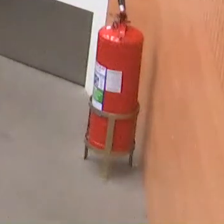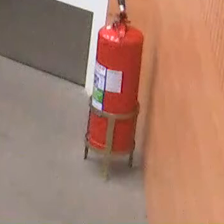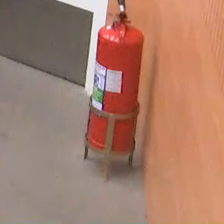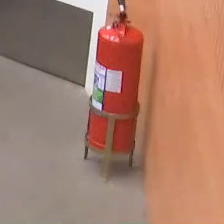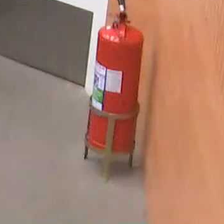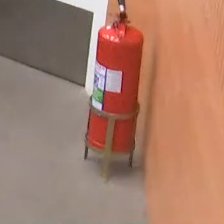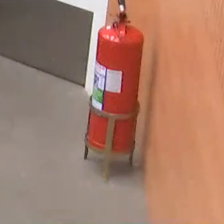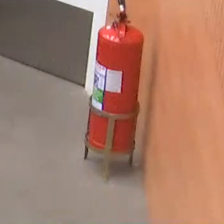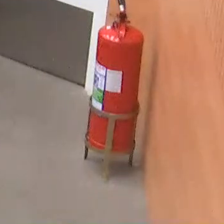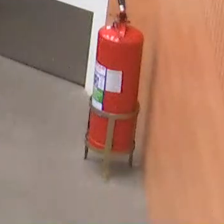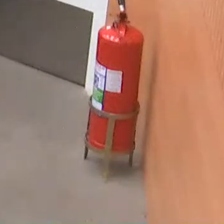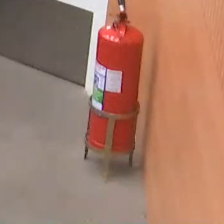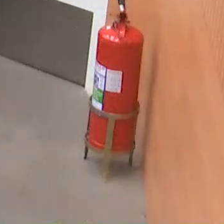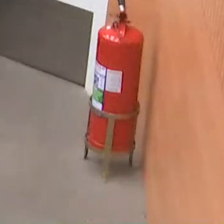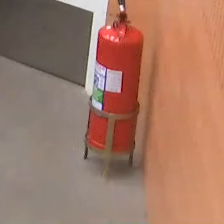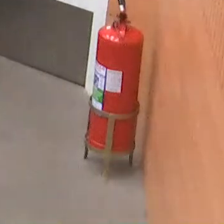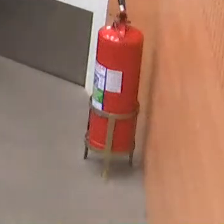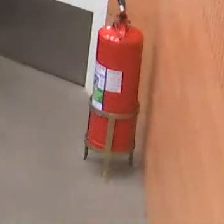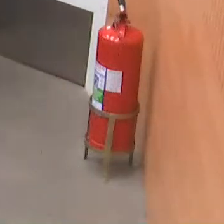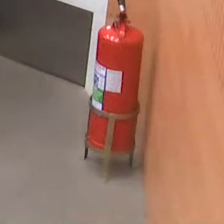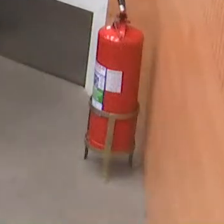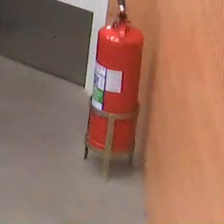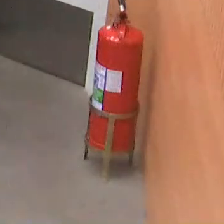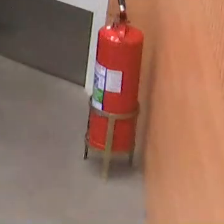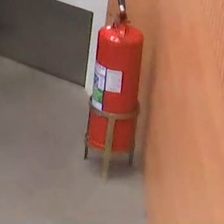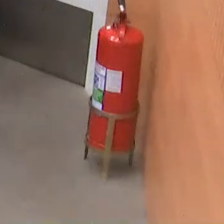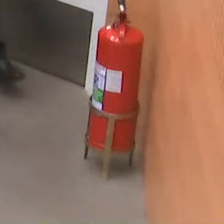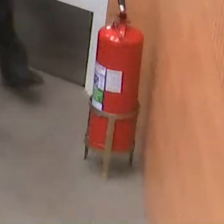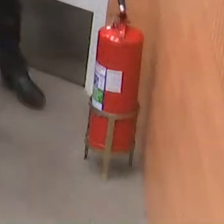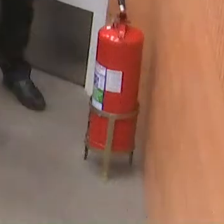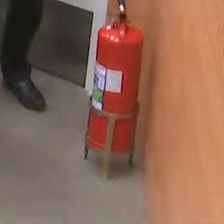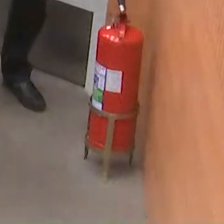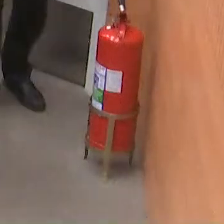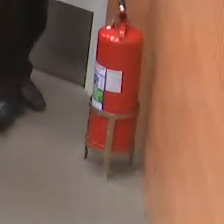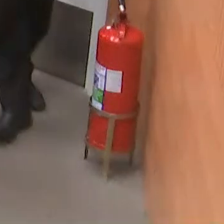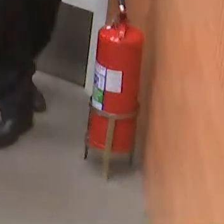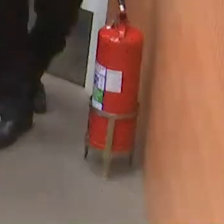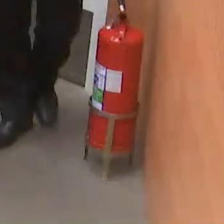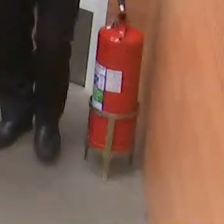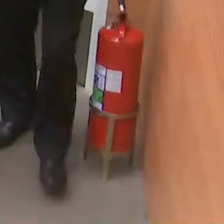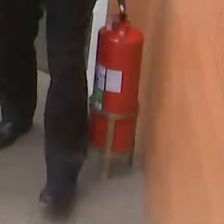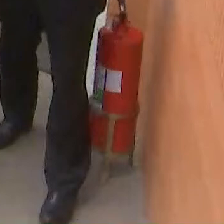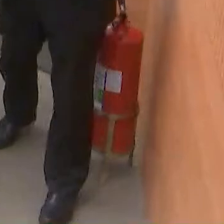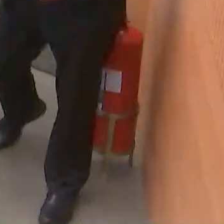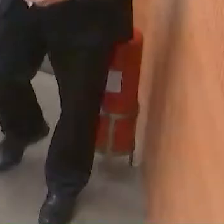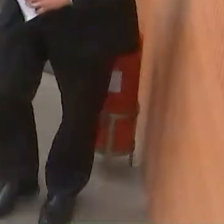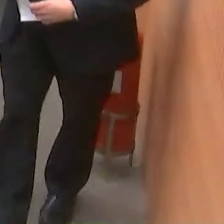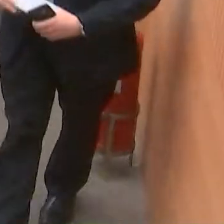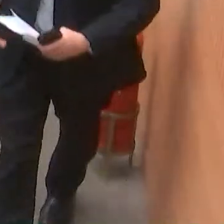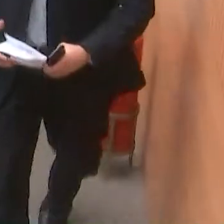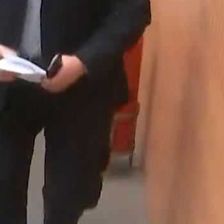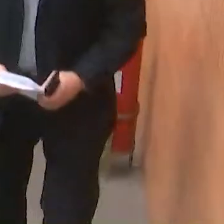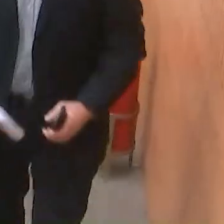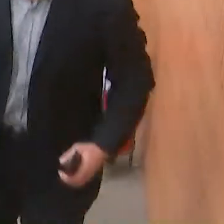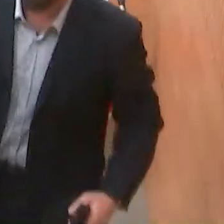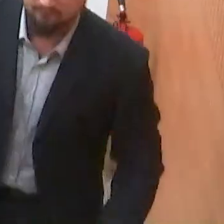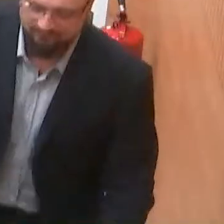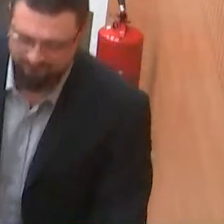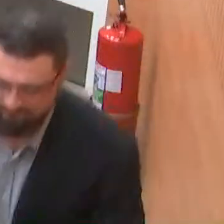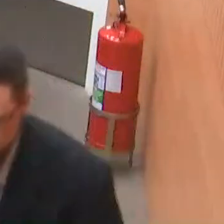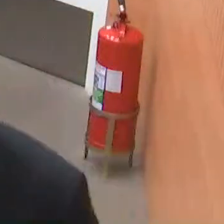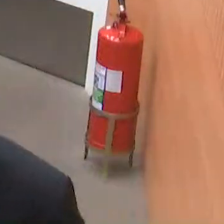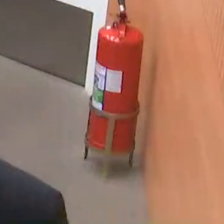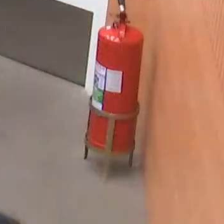Legal. Obrigada pela... Obrigada. E agora a gente tem que marcar mais uma. E a gente pode fazer tematizado mesmo. Tematizado. Viu? Tipo, a gente pode fazer uma